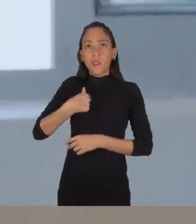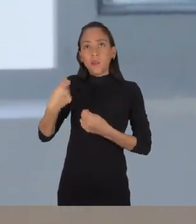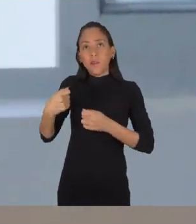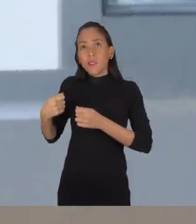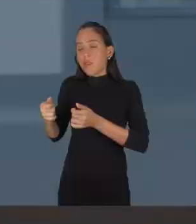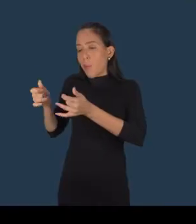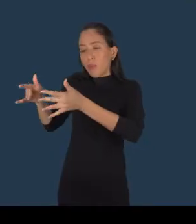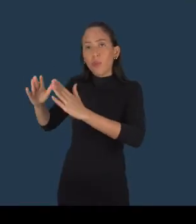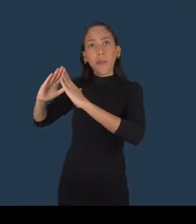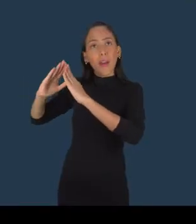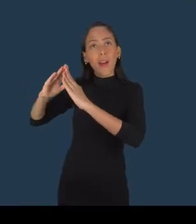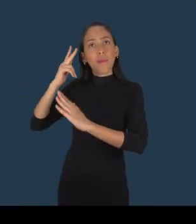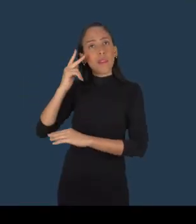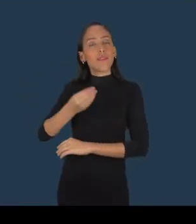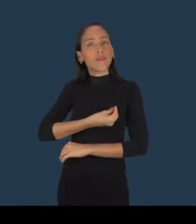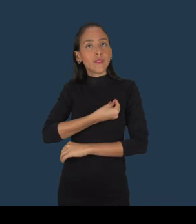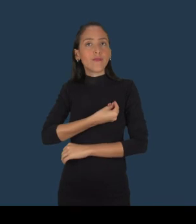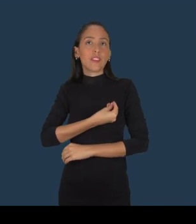sua vida também.